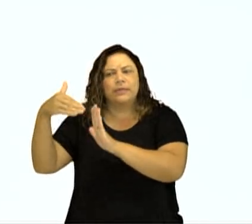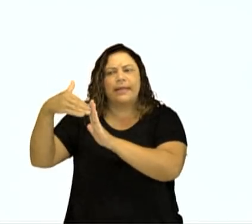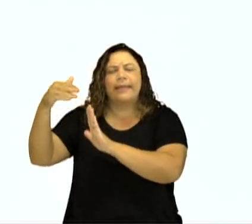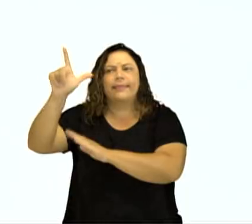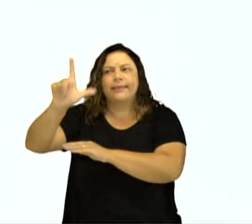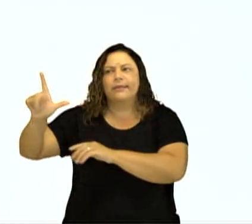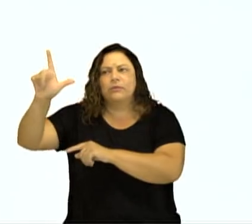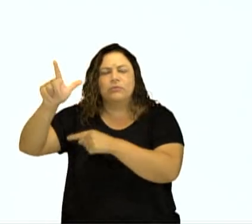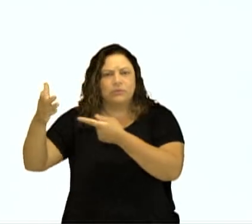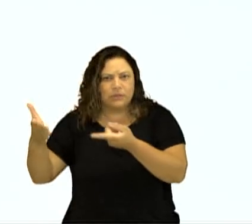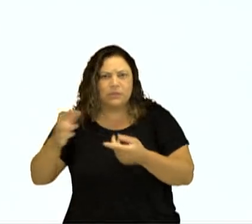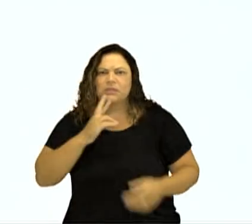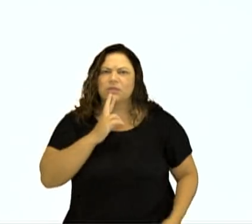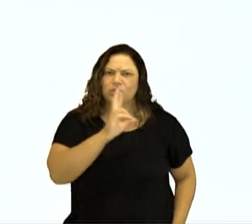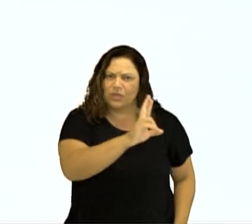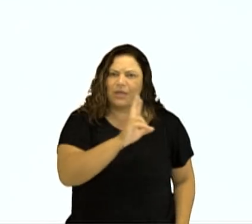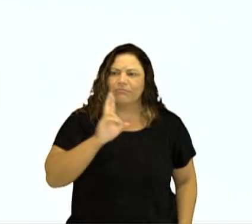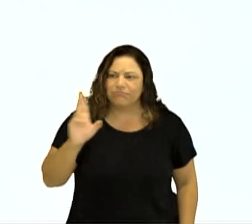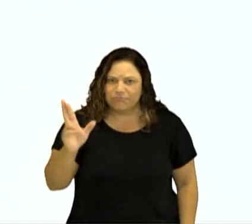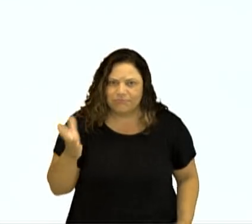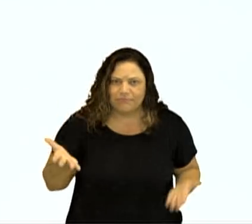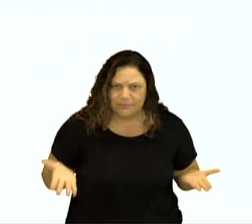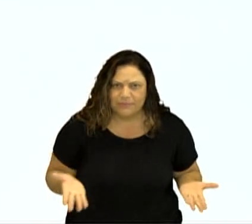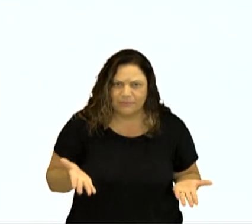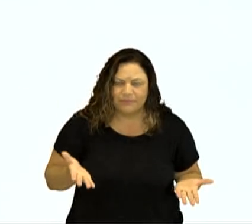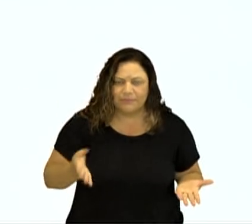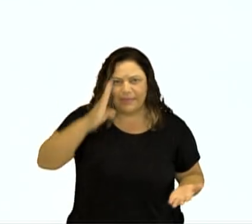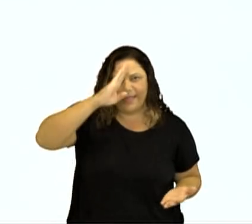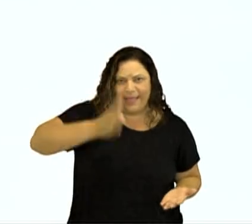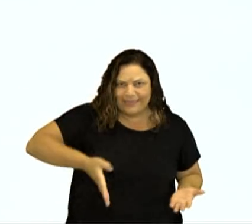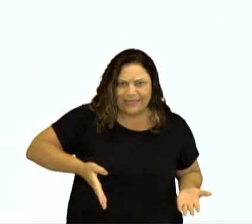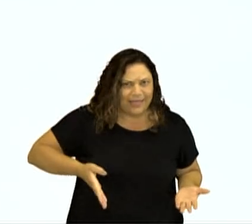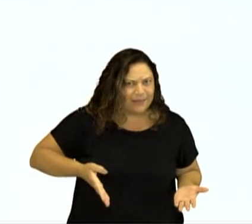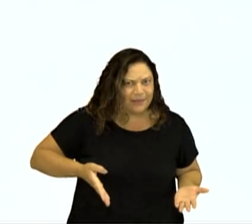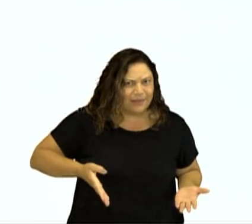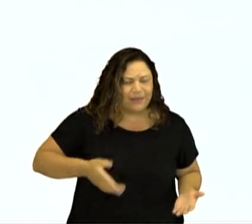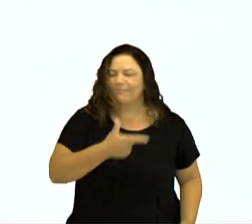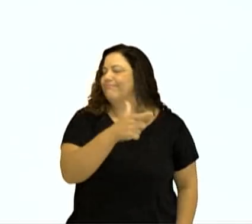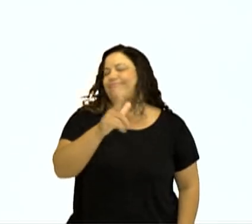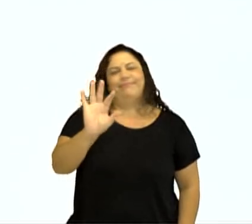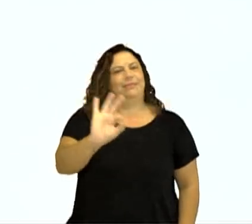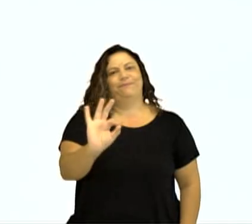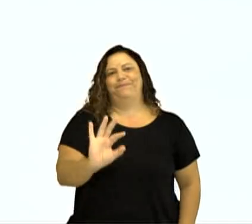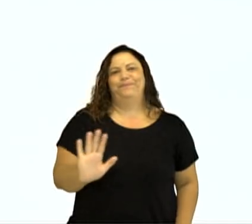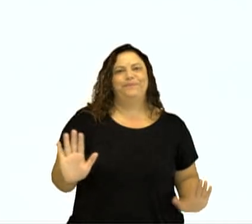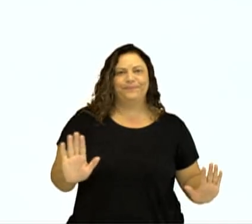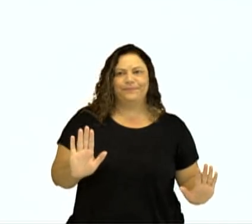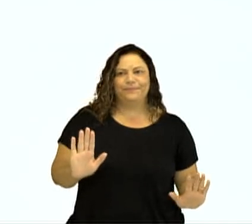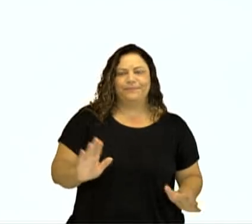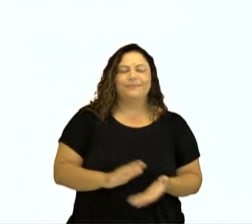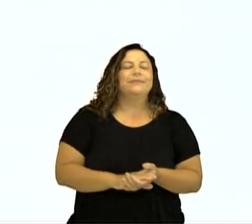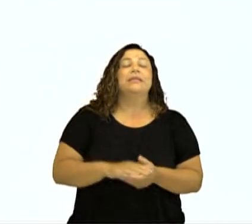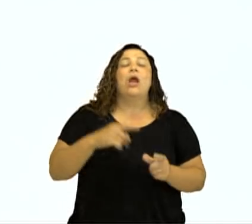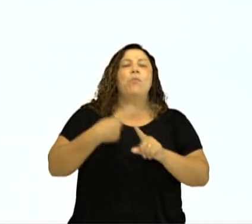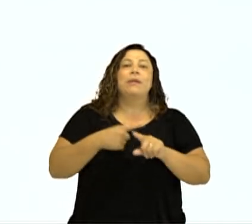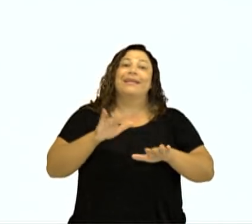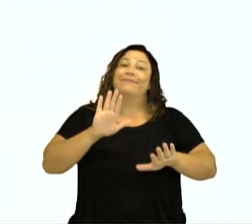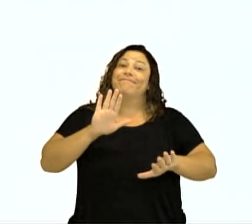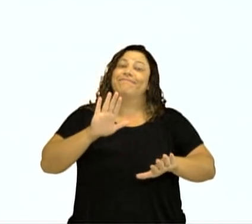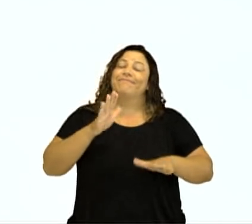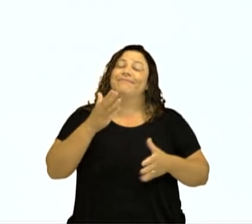duas perguntas? Respostas exatas? Não tem, porque tudo isso